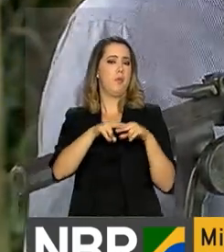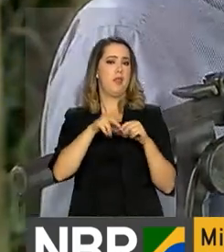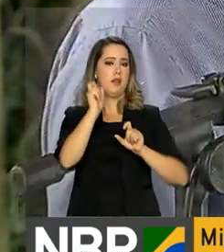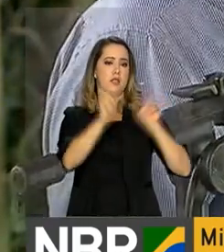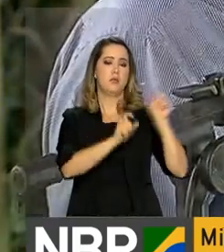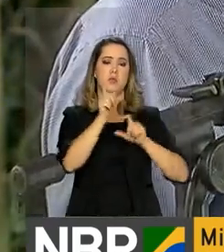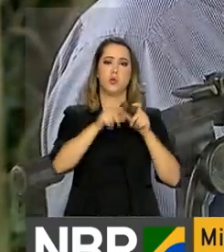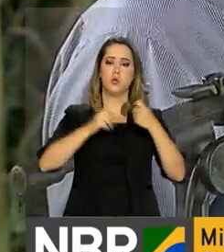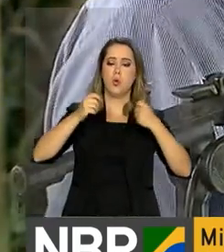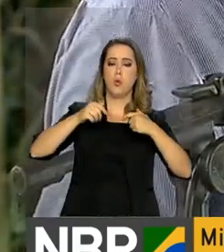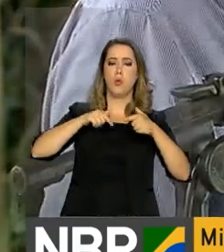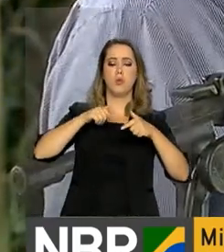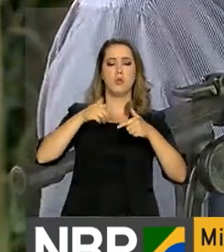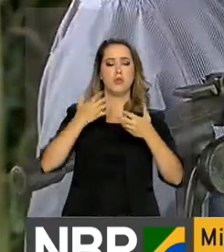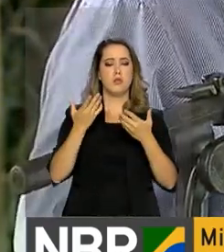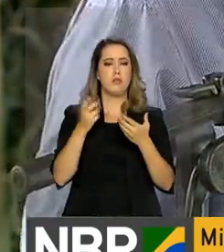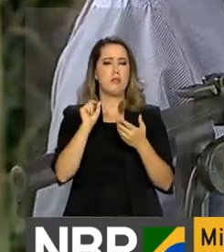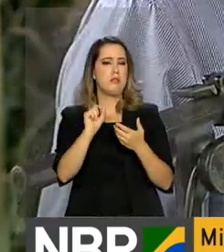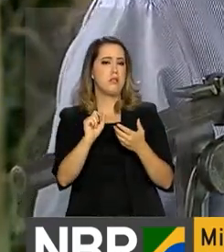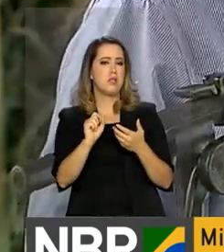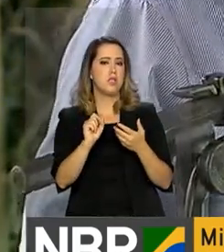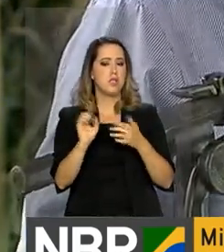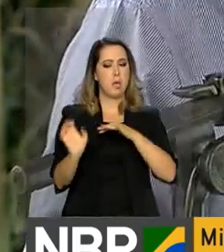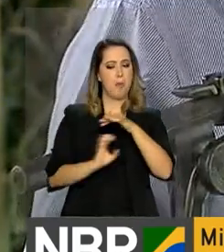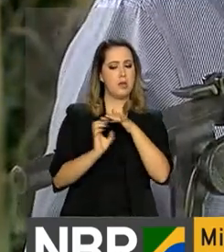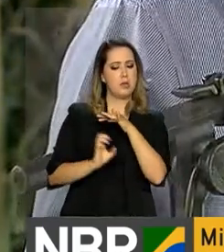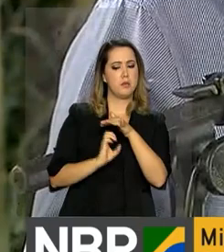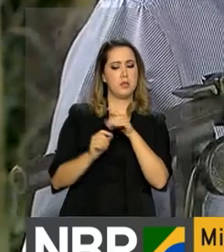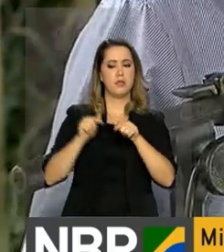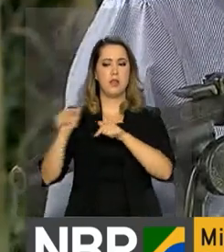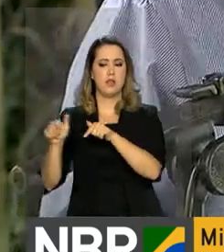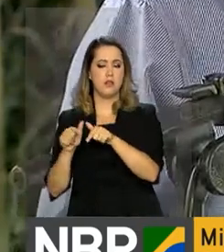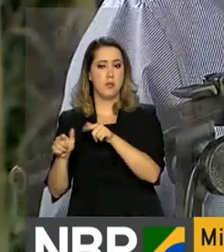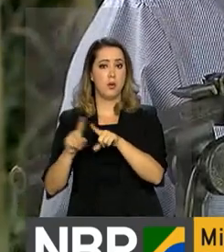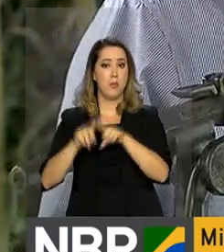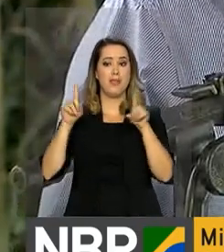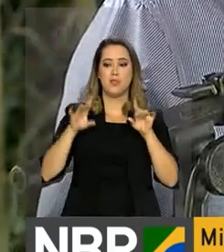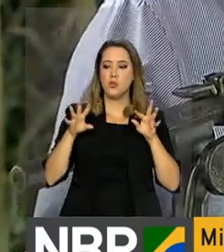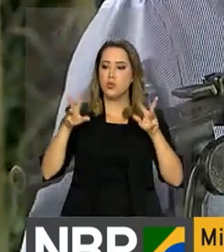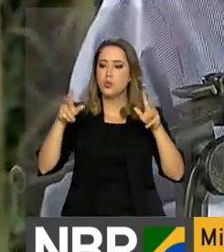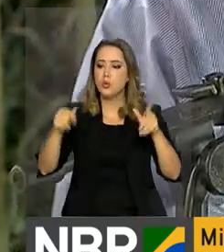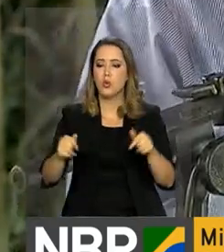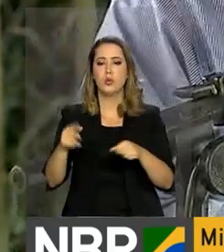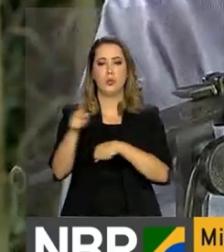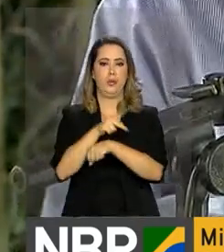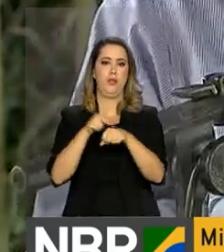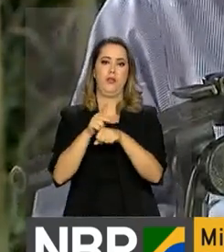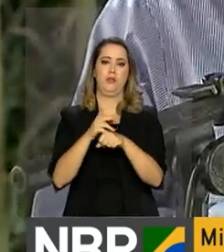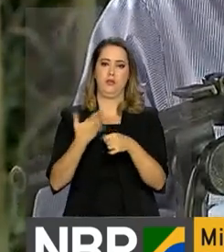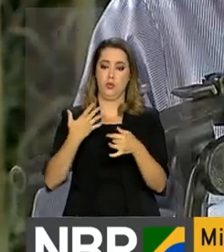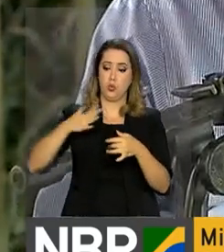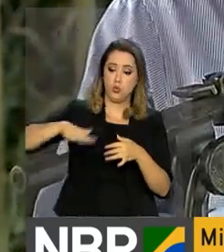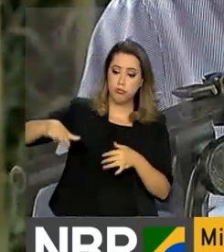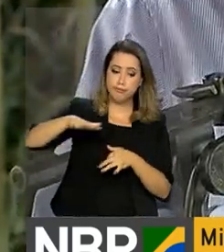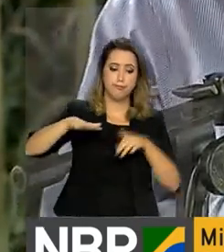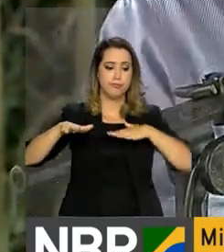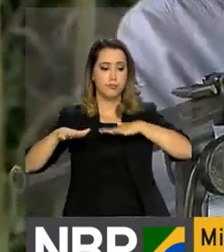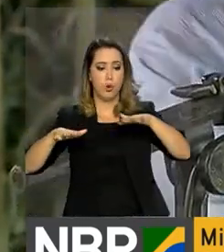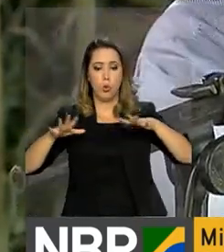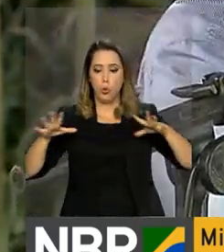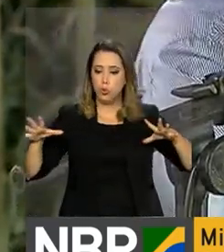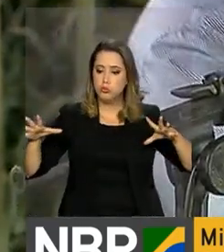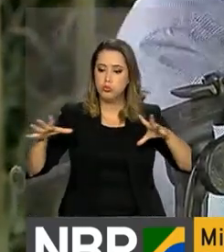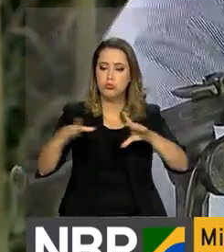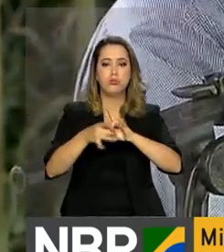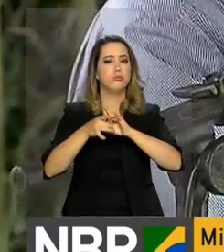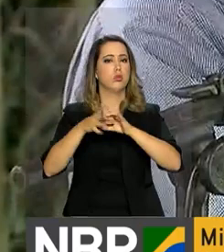que produzem, ou seja, empresários e trabalhadores, é em favor de todos. Quando você tem uma inflação baixa, quando você